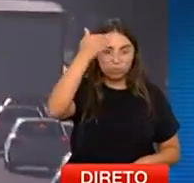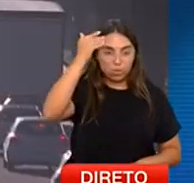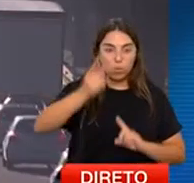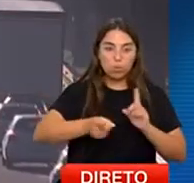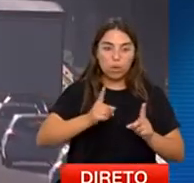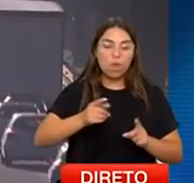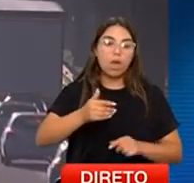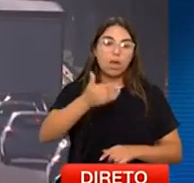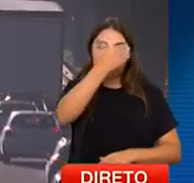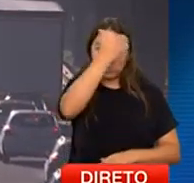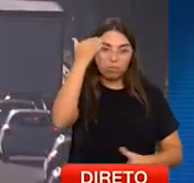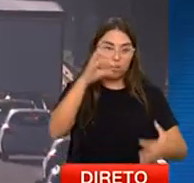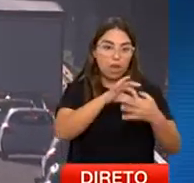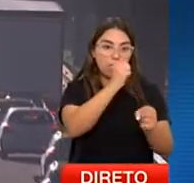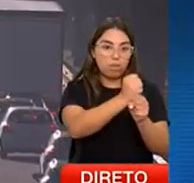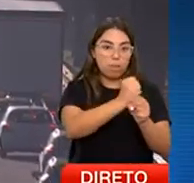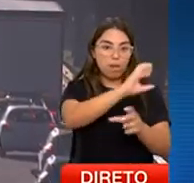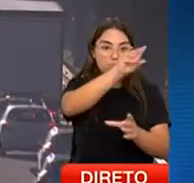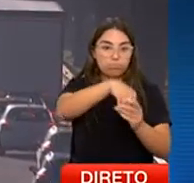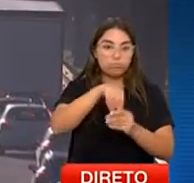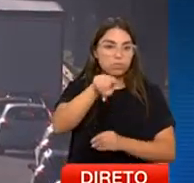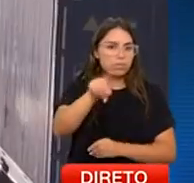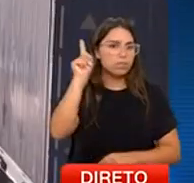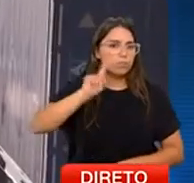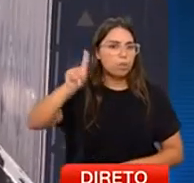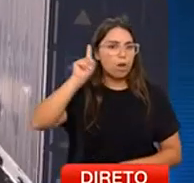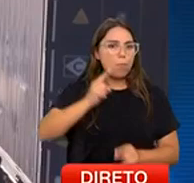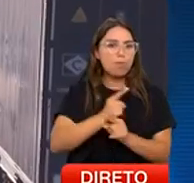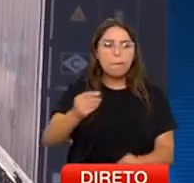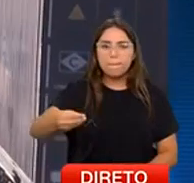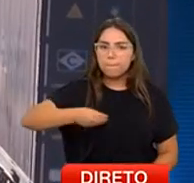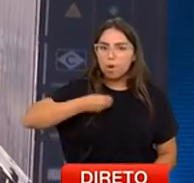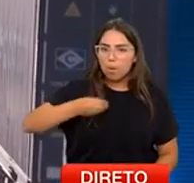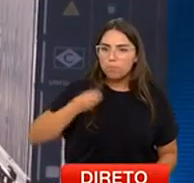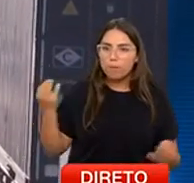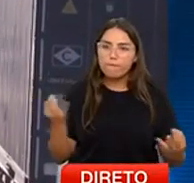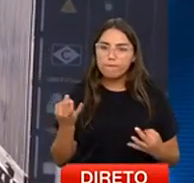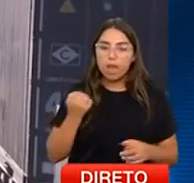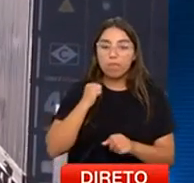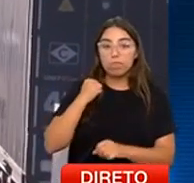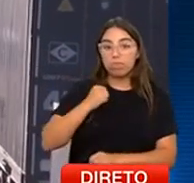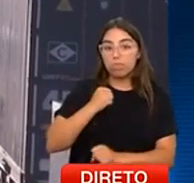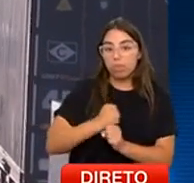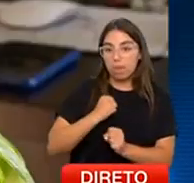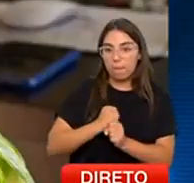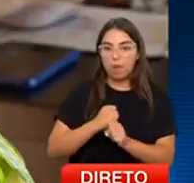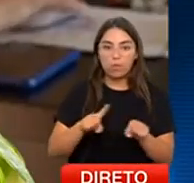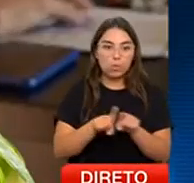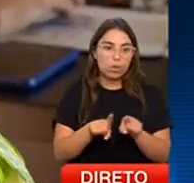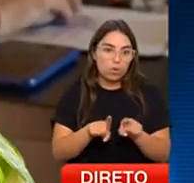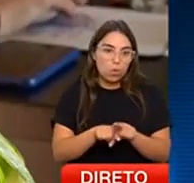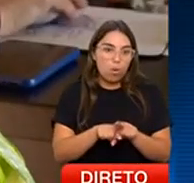saúde mental nos locais de trabalho é algo muito relevante eh porque traz esta preocupação eh dos locais de trabalho serem enfim locais onde